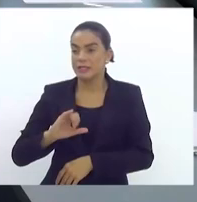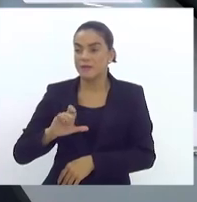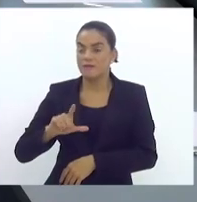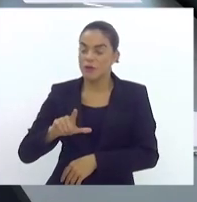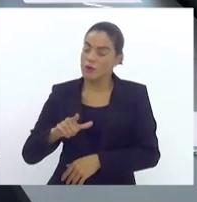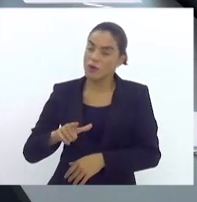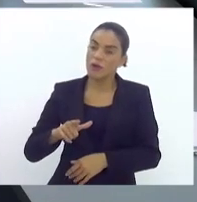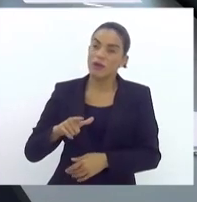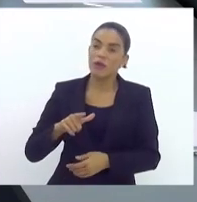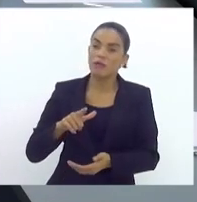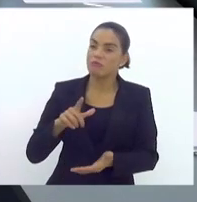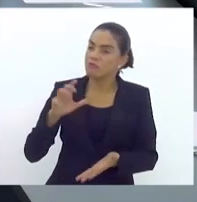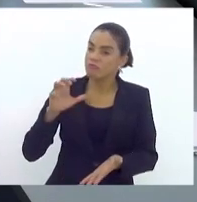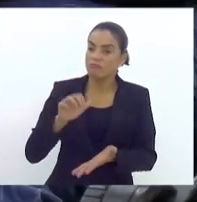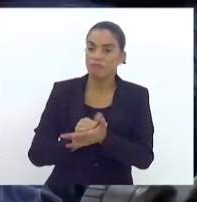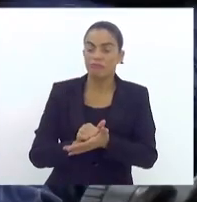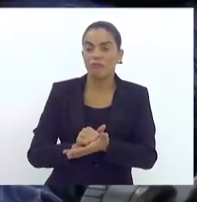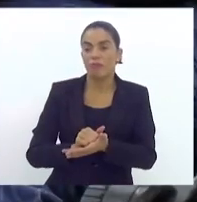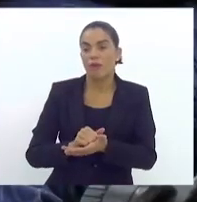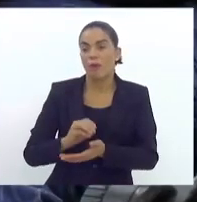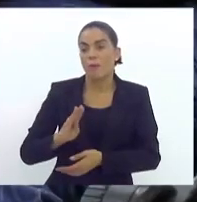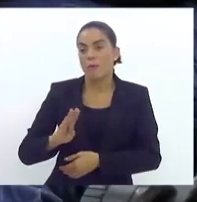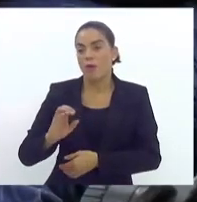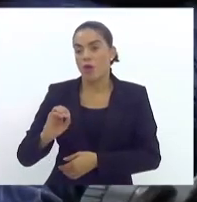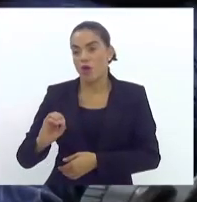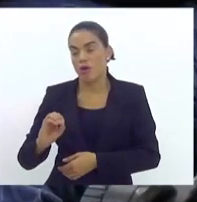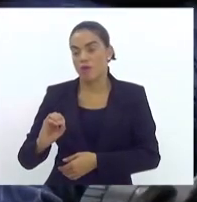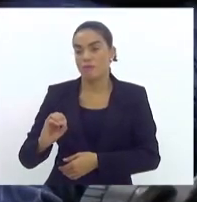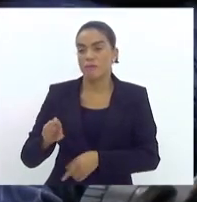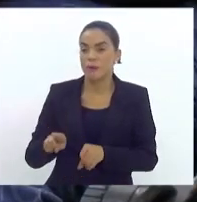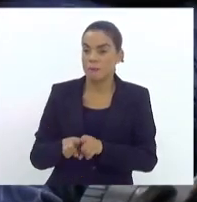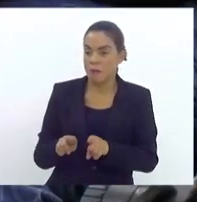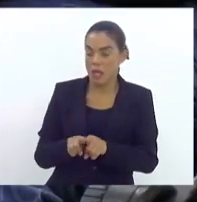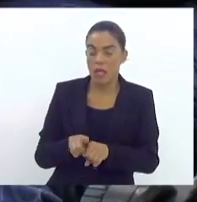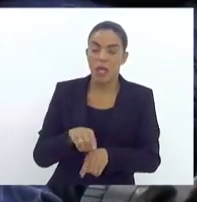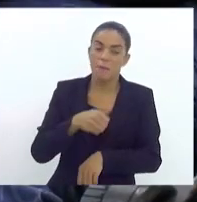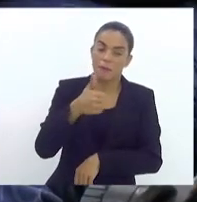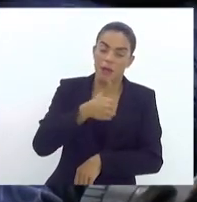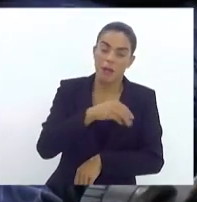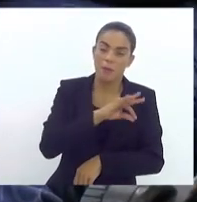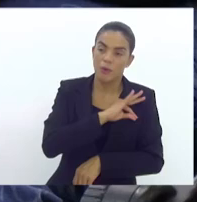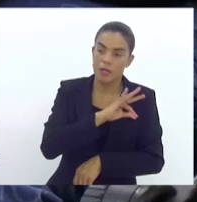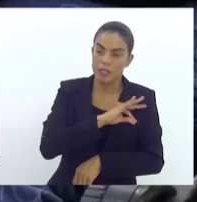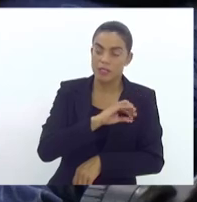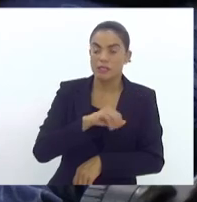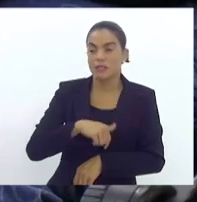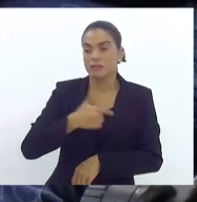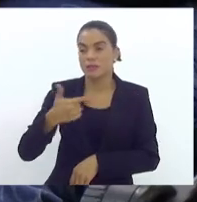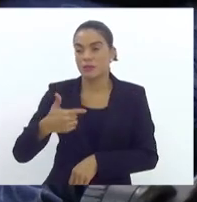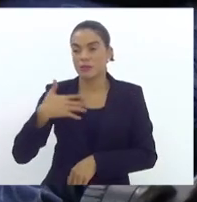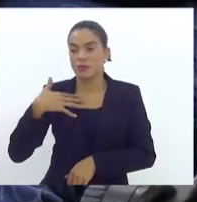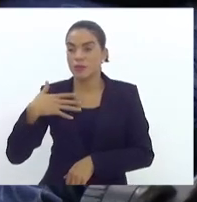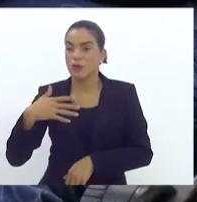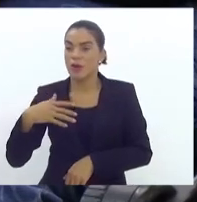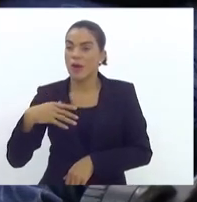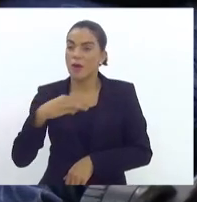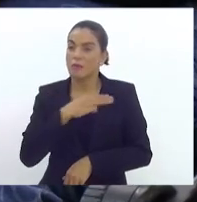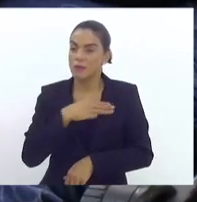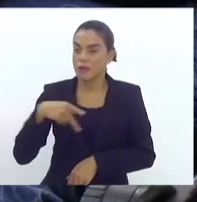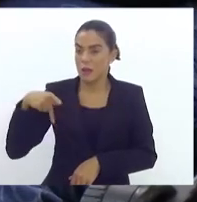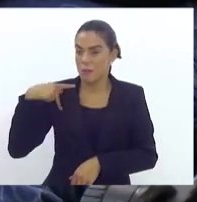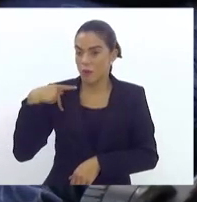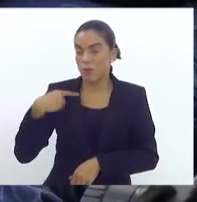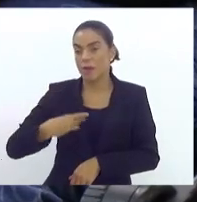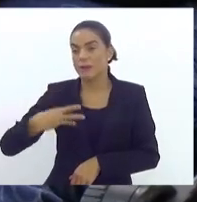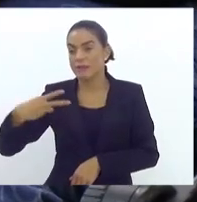fazer o seu registro de ocorrência né A polícia vai fazer a primeira análise o Ministério Público segundo e finalmente a terceira análise do Poder